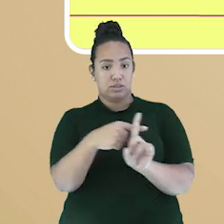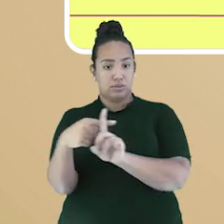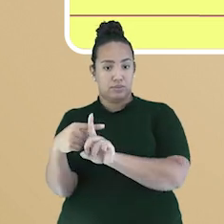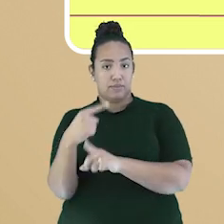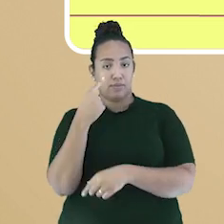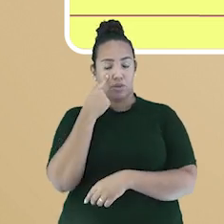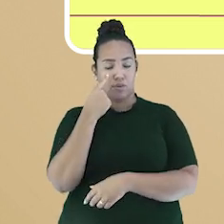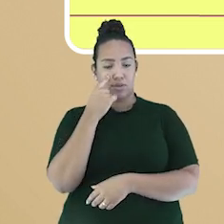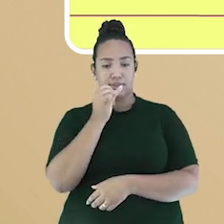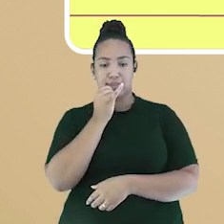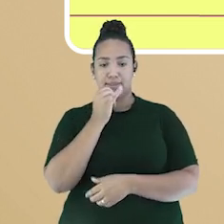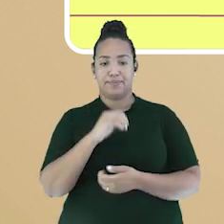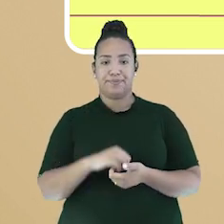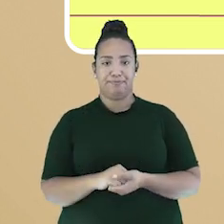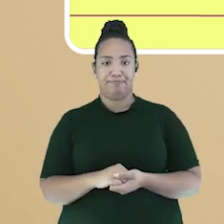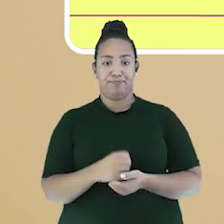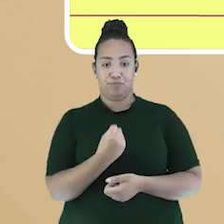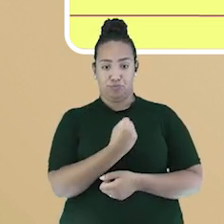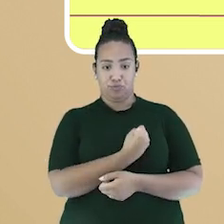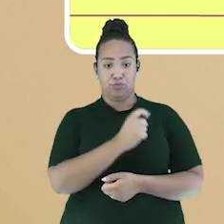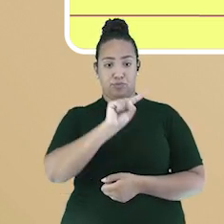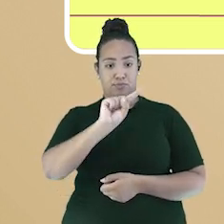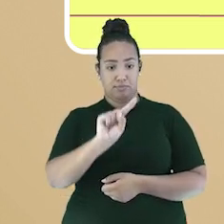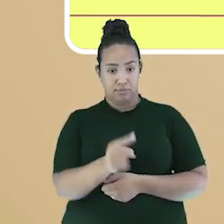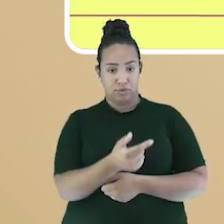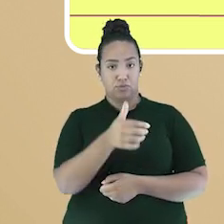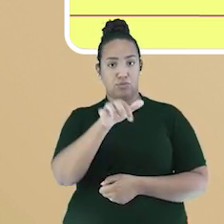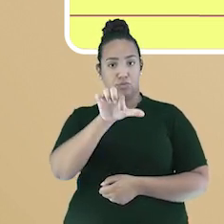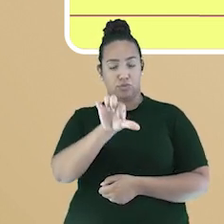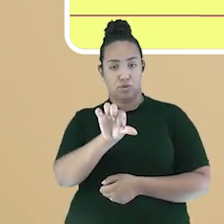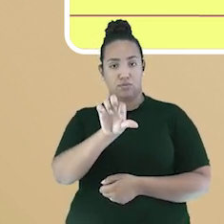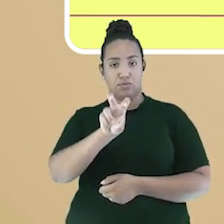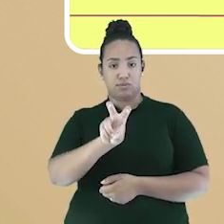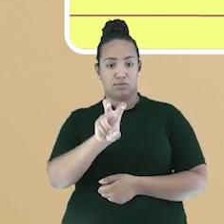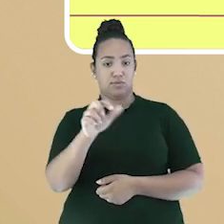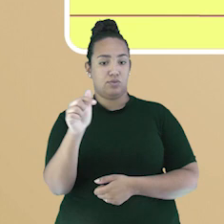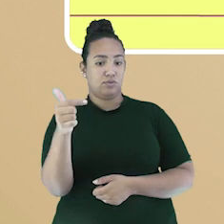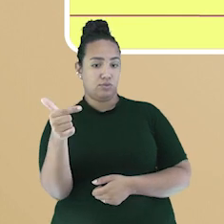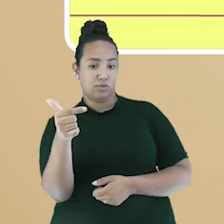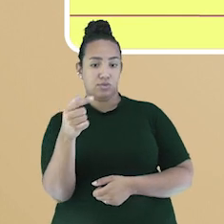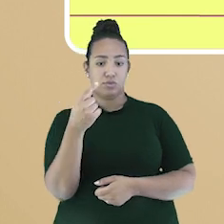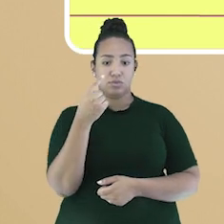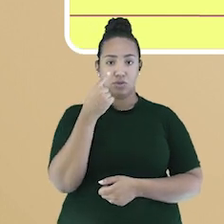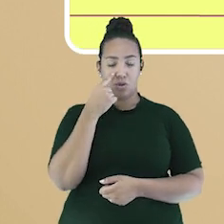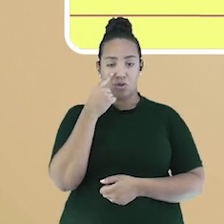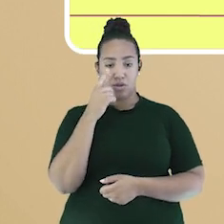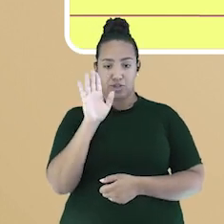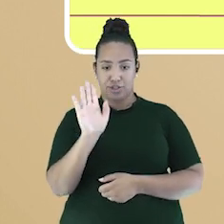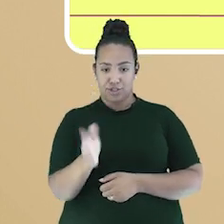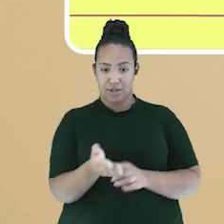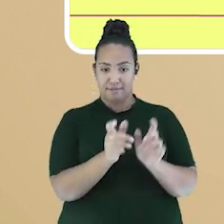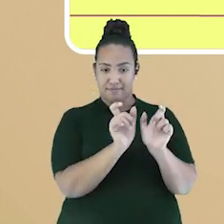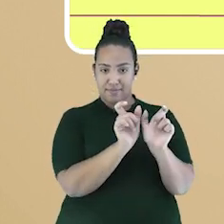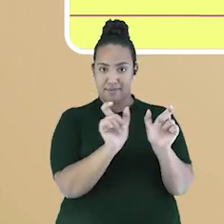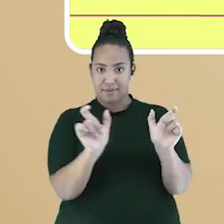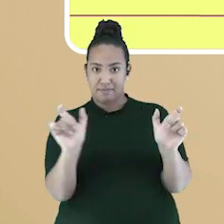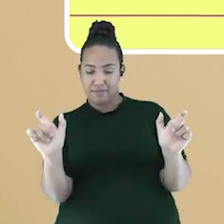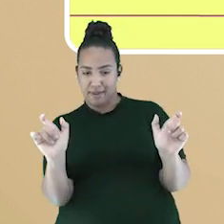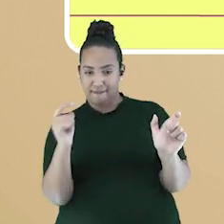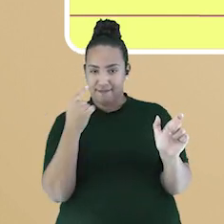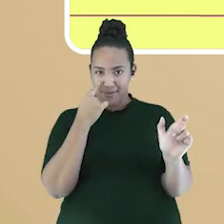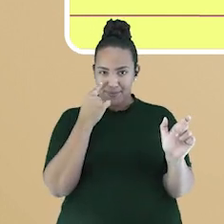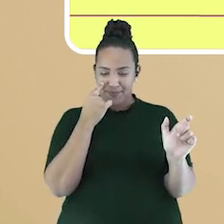o número é 1952 e aqui você verifica que ele já foi decomposto ou seja